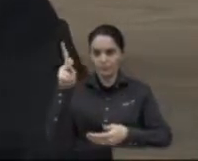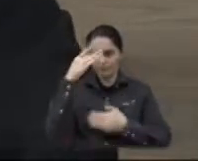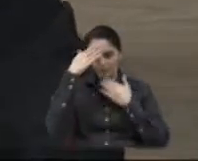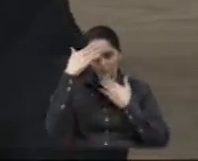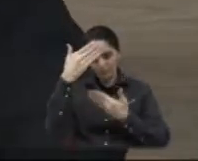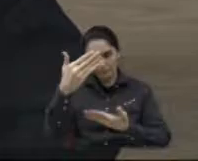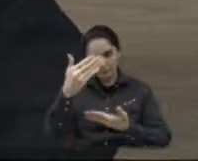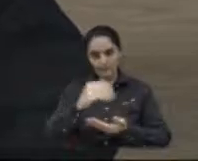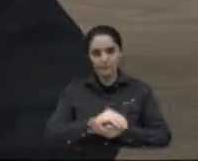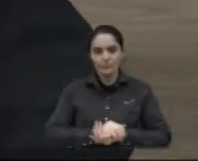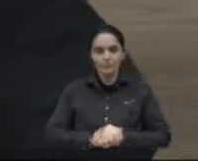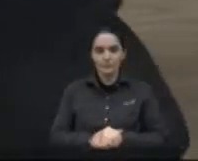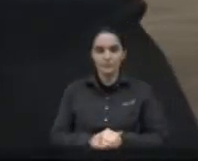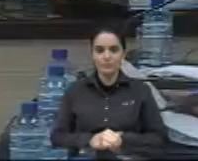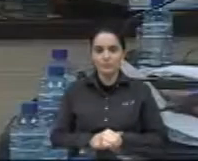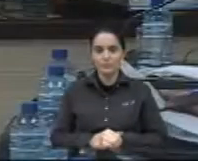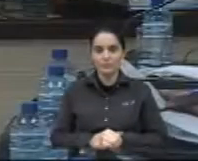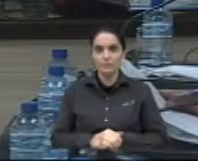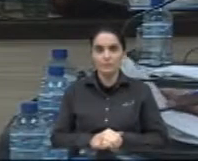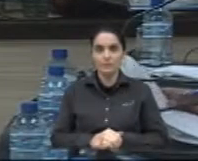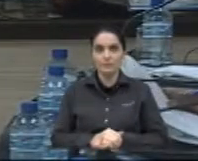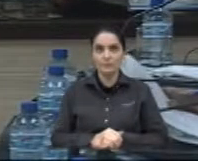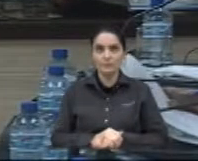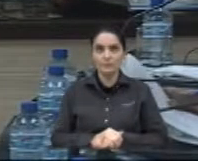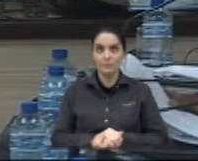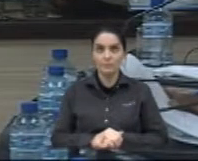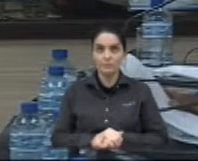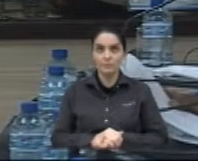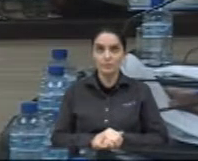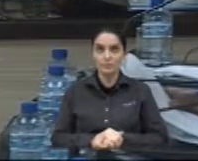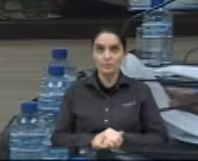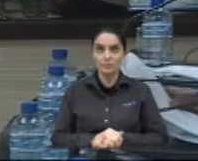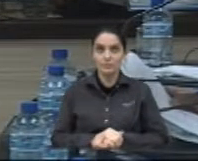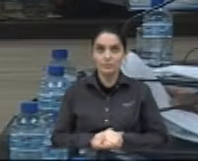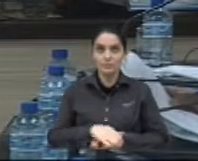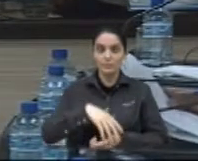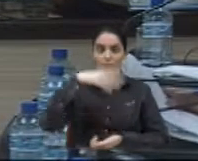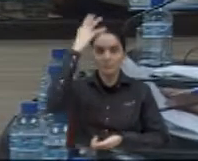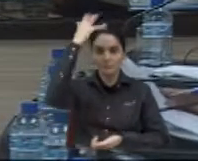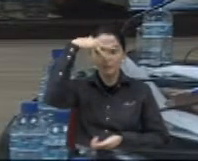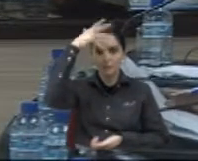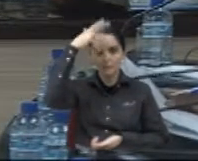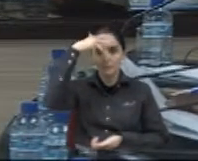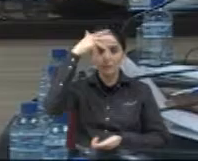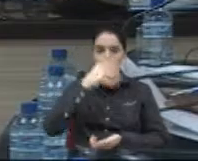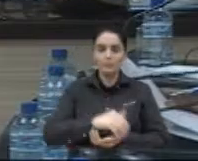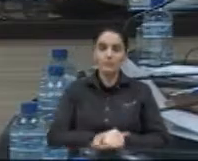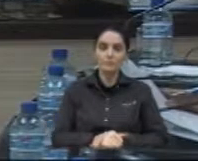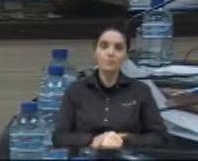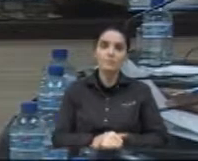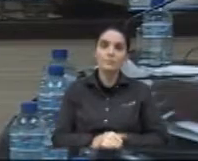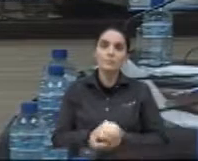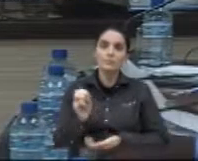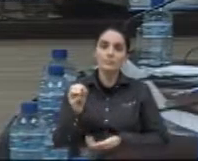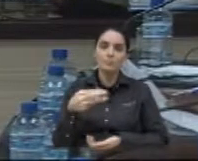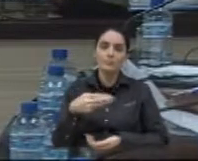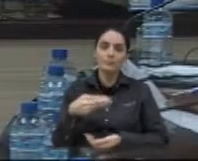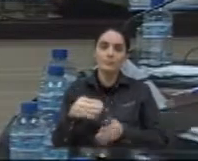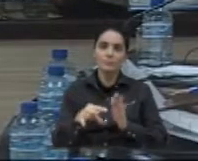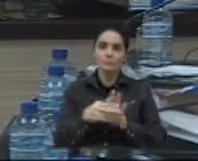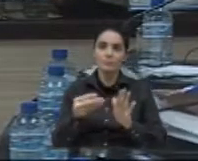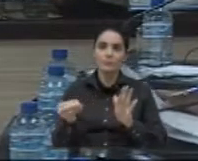obrigado. Desejo discutir, senhor presidente. Para discutir a emenda, a nobre vereadora Érica Tanque. Realmente, essa emenda